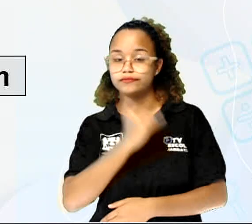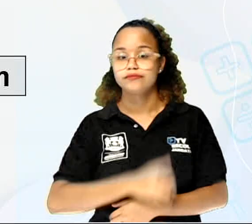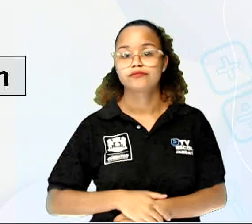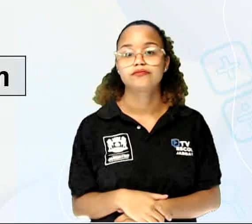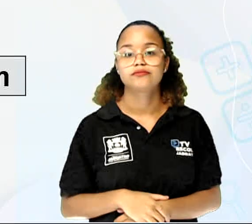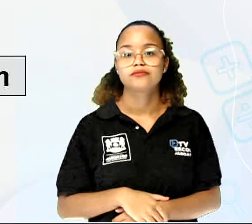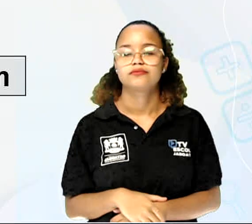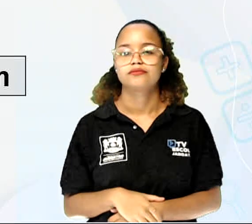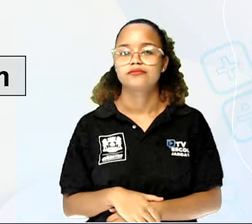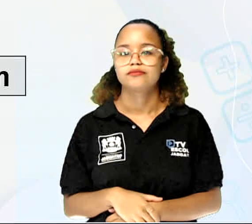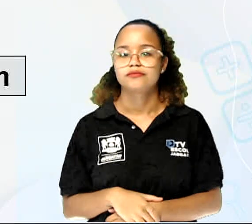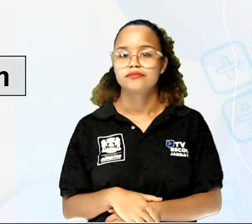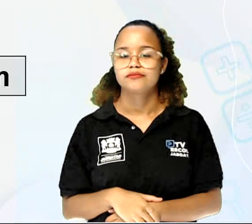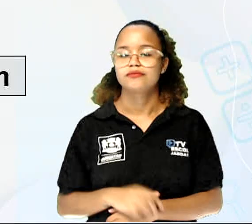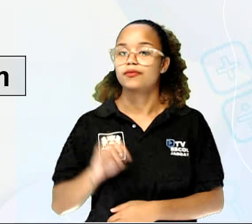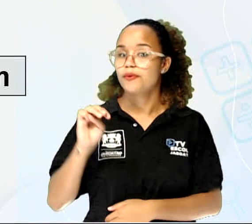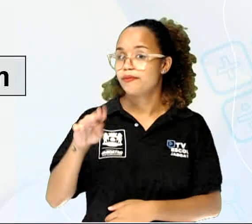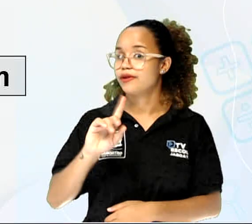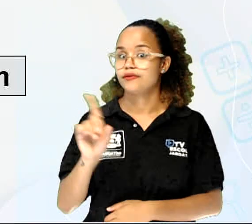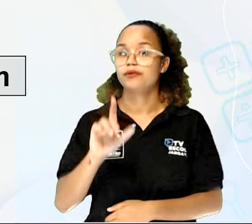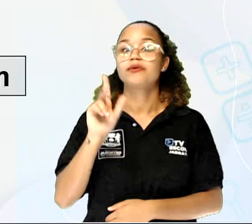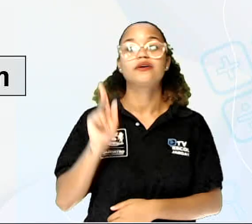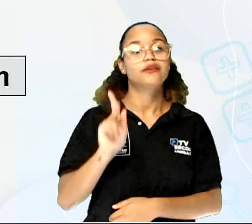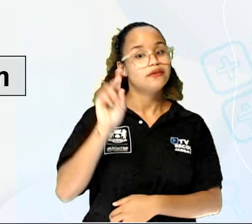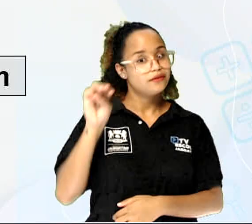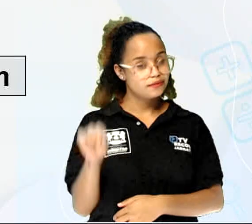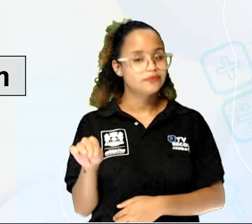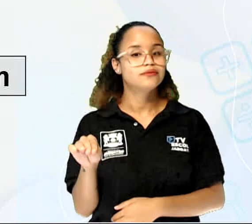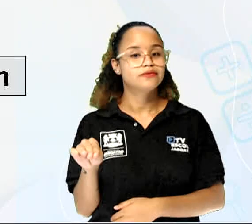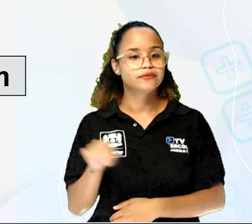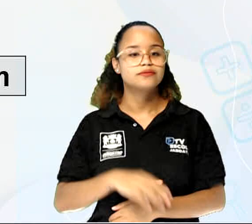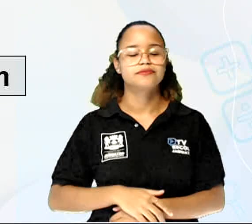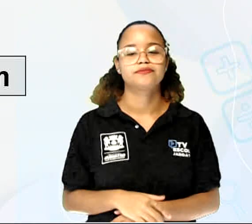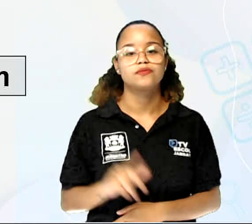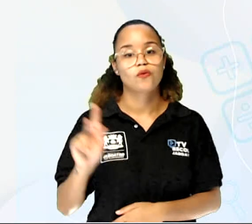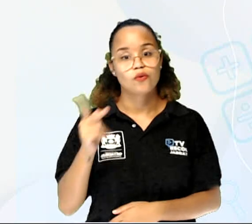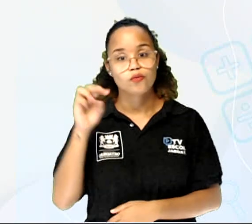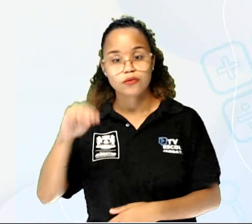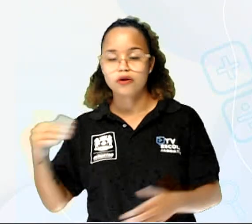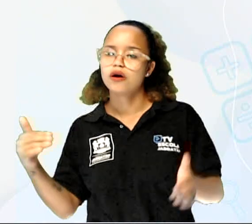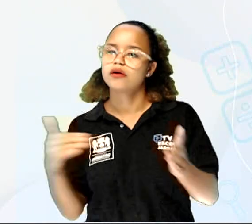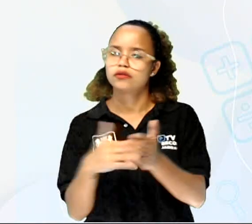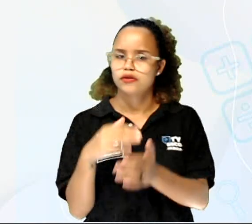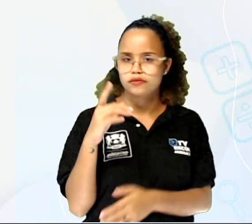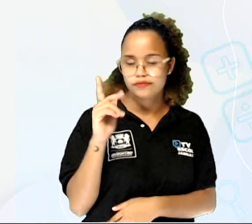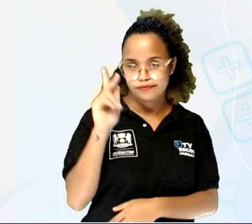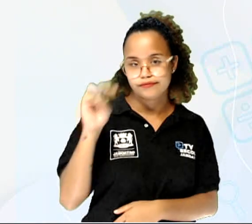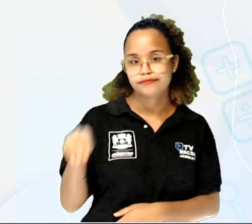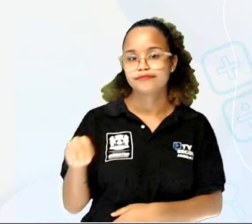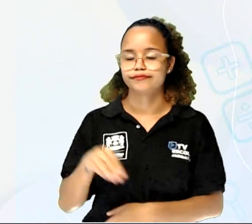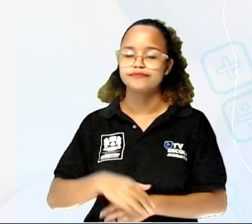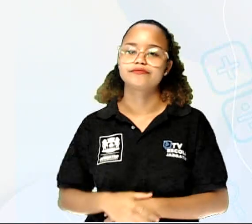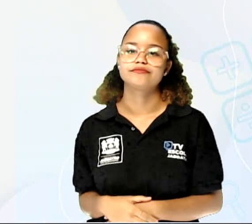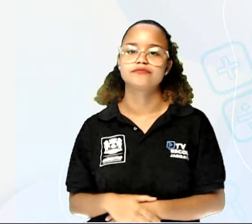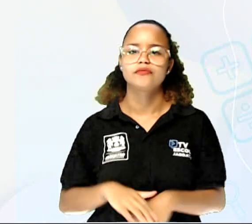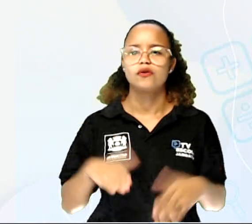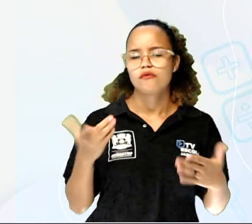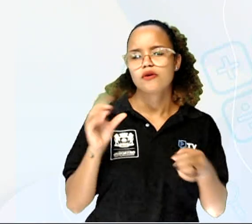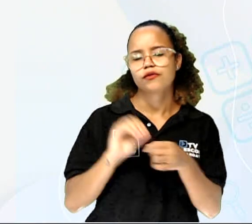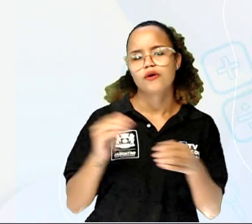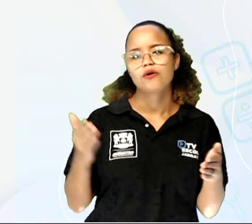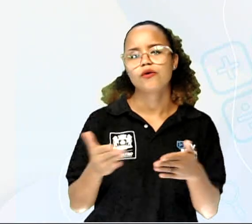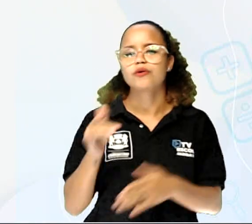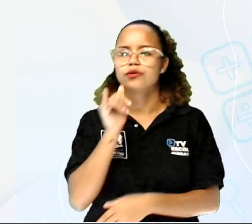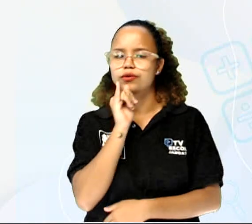Para quilômetro, não para metro. De hectômetro para quilômetro. E agora vamos fazer um exemplo,